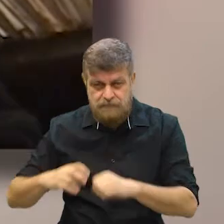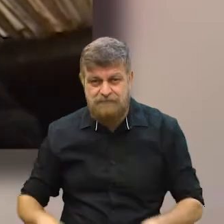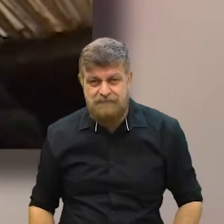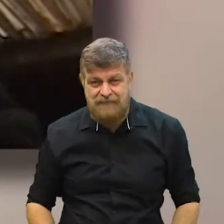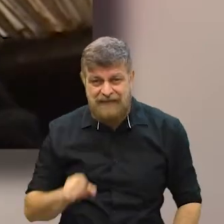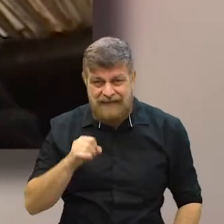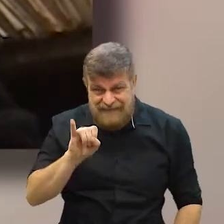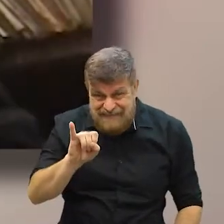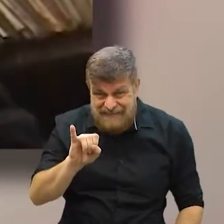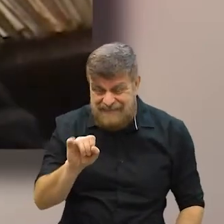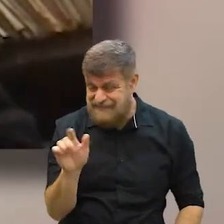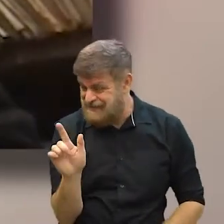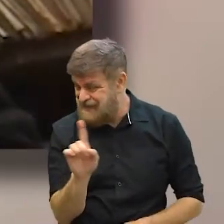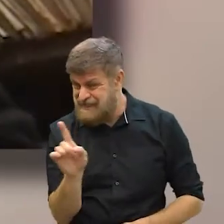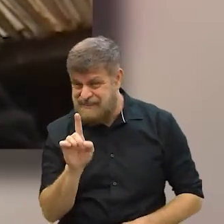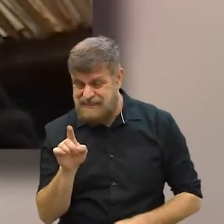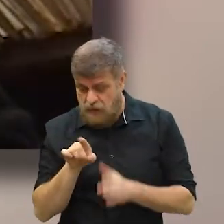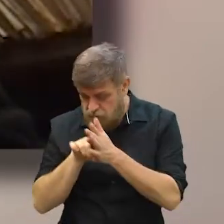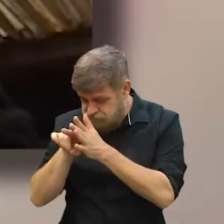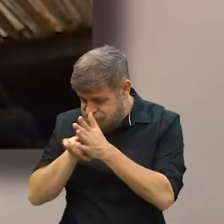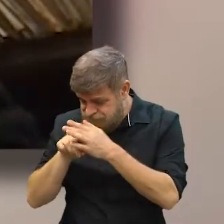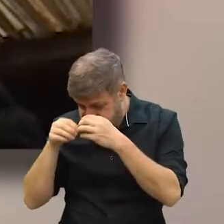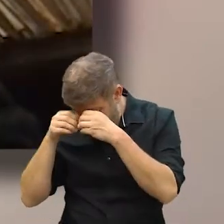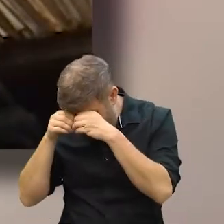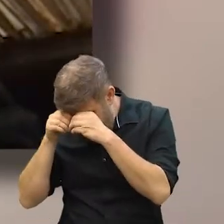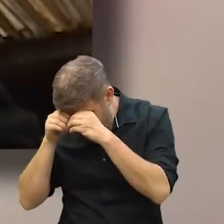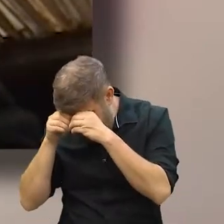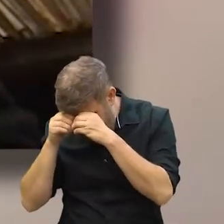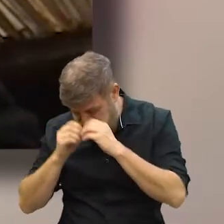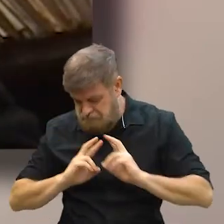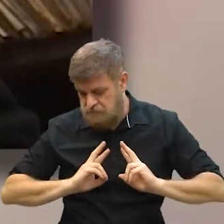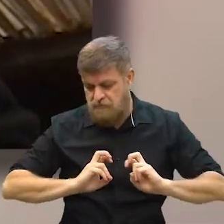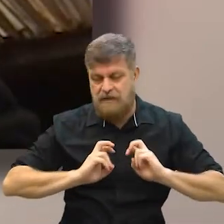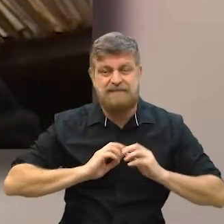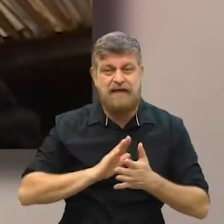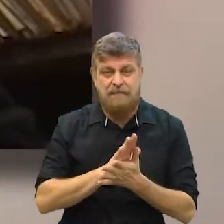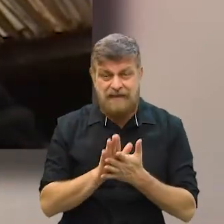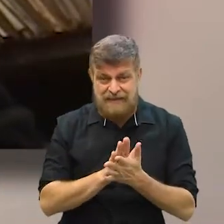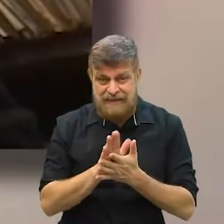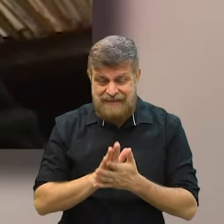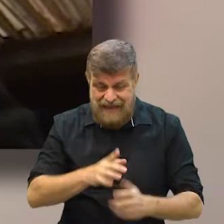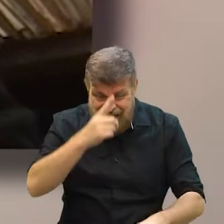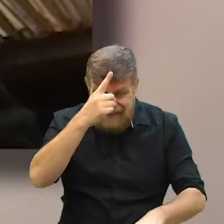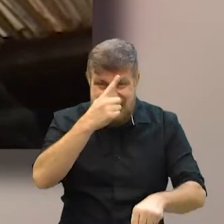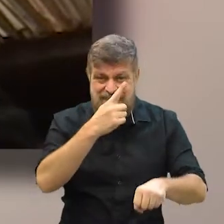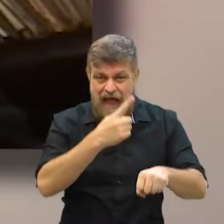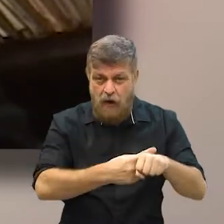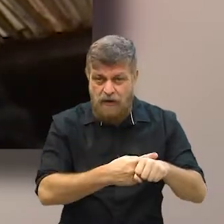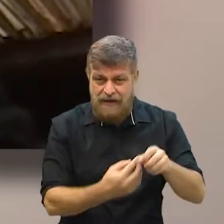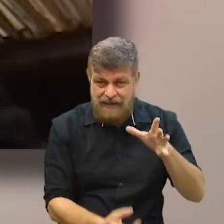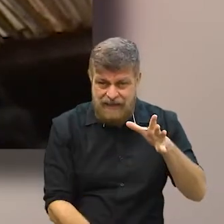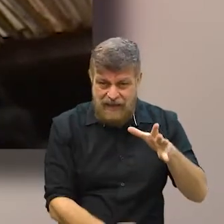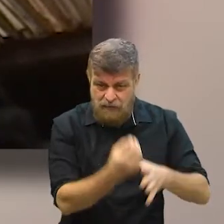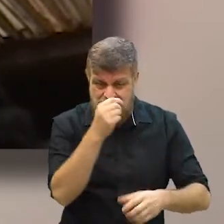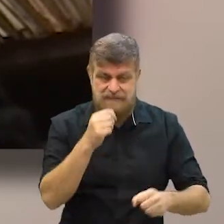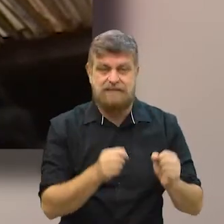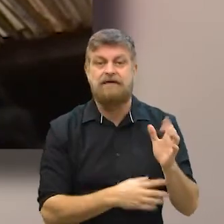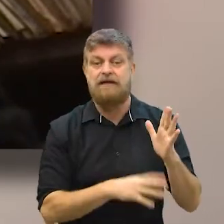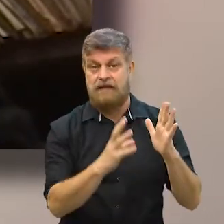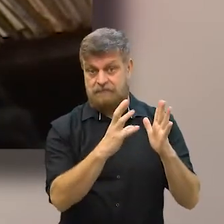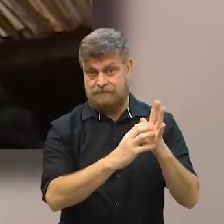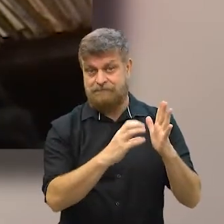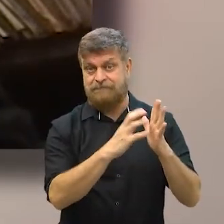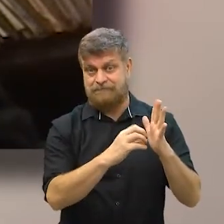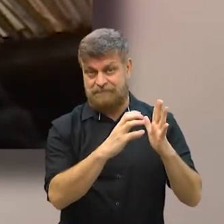Sem esse exame, não há sintoma. Quem apresenta sintoma é a doença